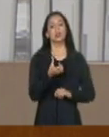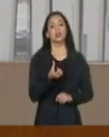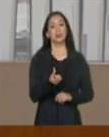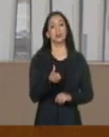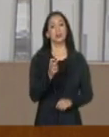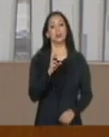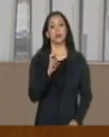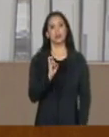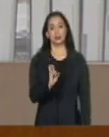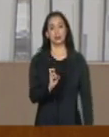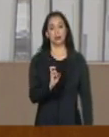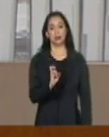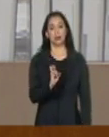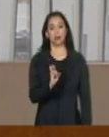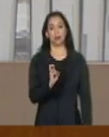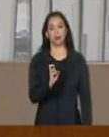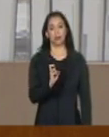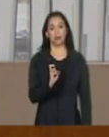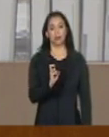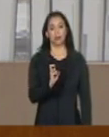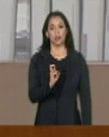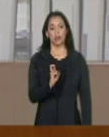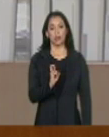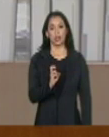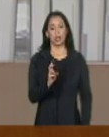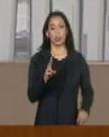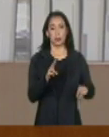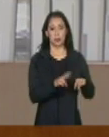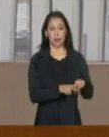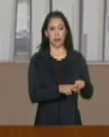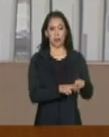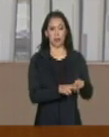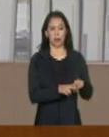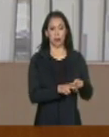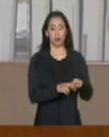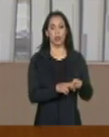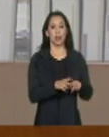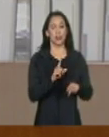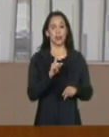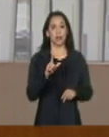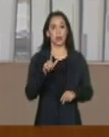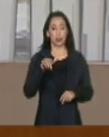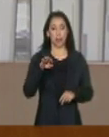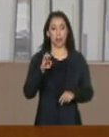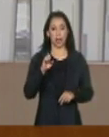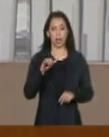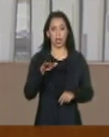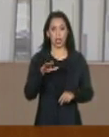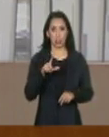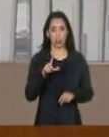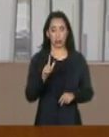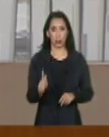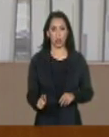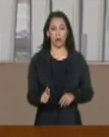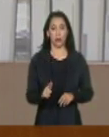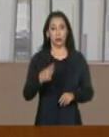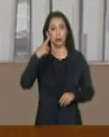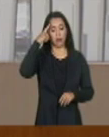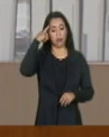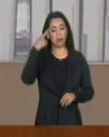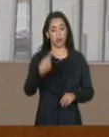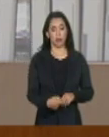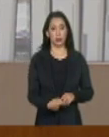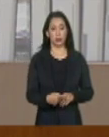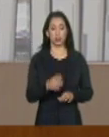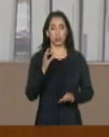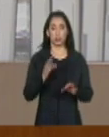65, a prisão ilegal será imediatamente relaxada pela autoridade judiciária.